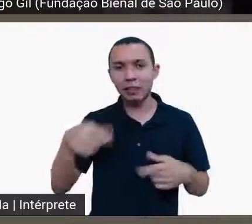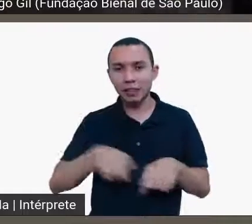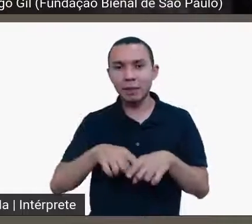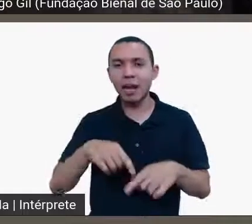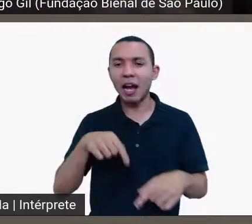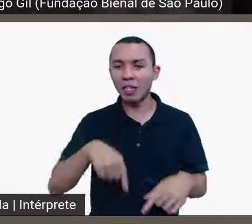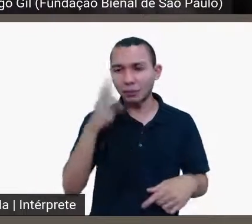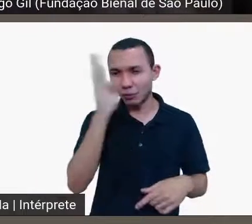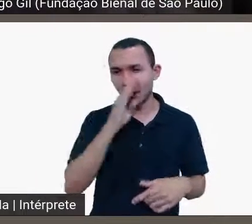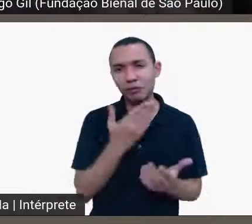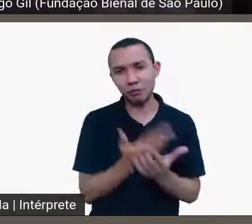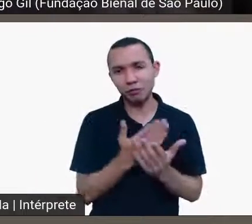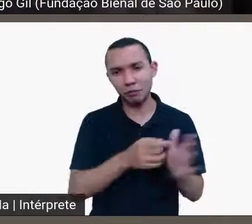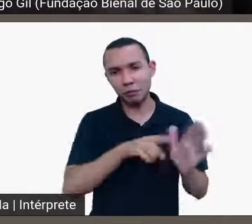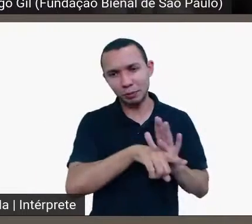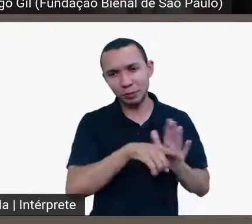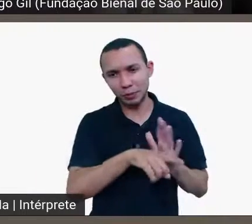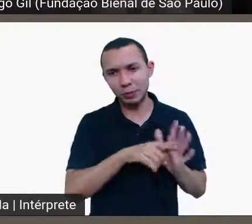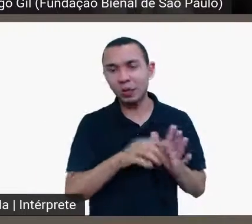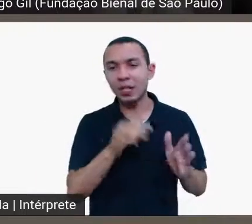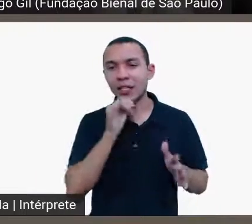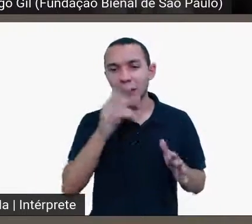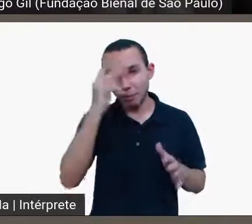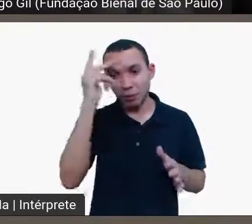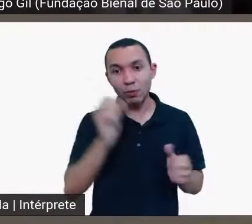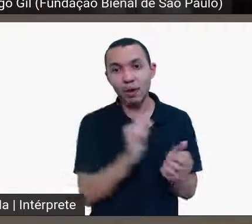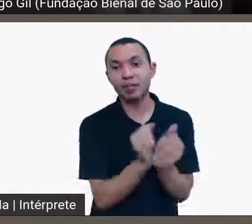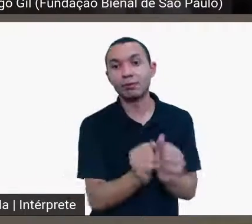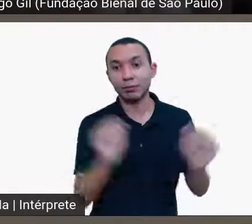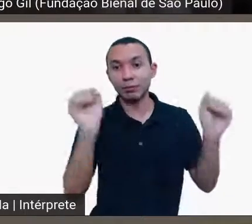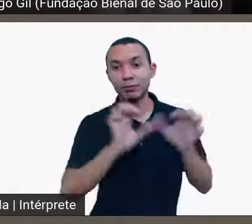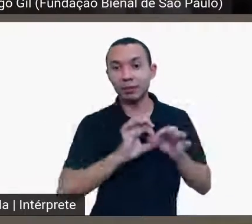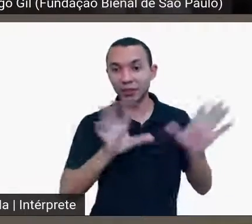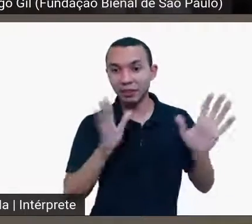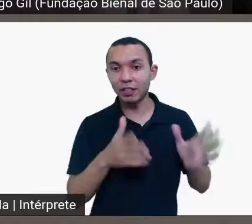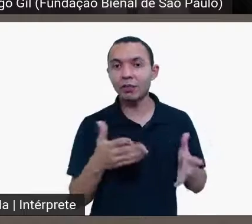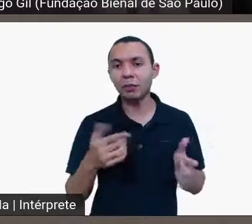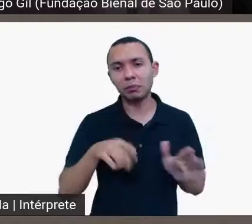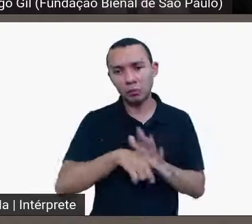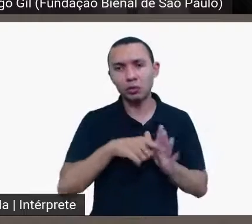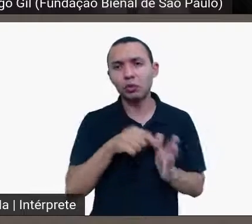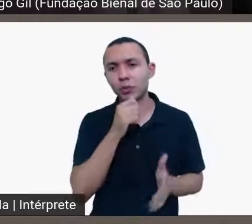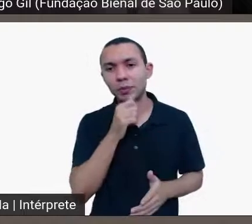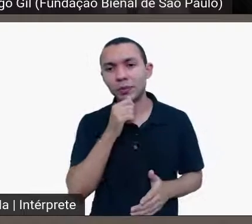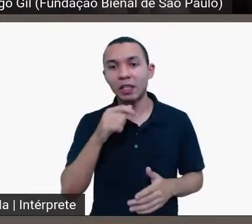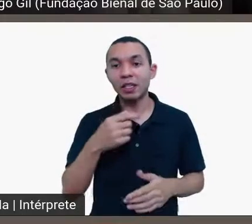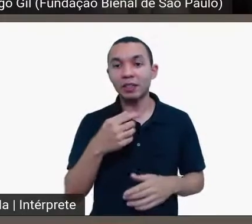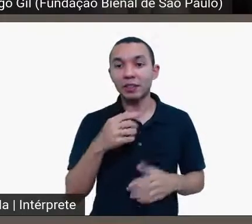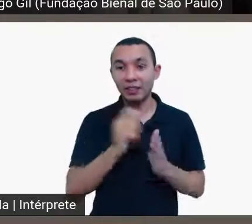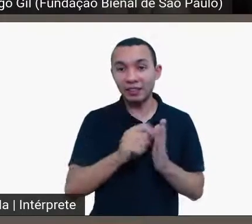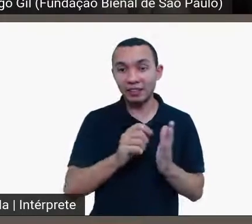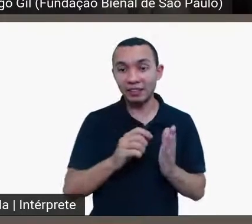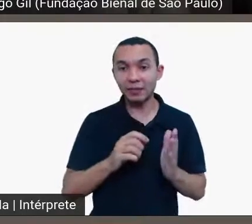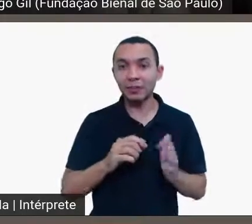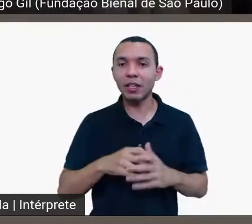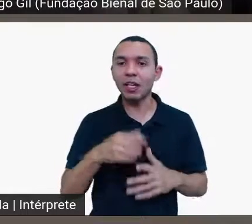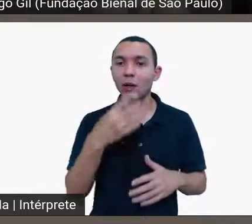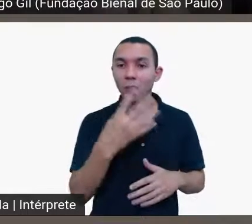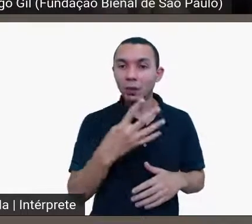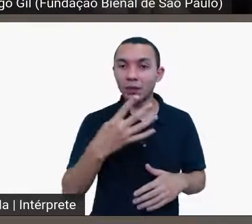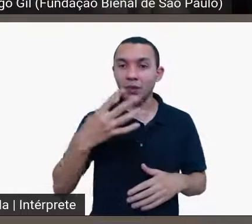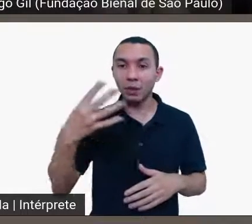estudou após a libertação, pelo jeito, os escravos tinham um índice de 44% de